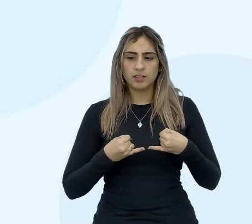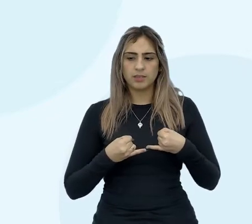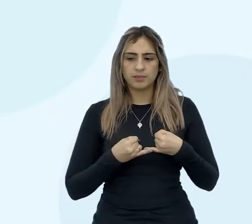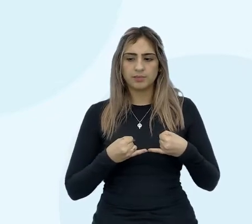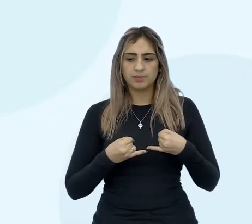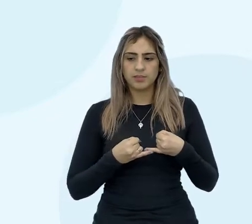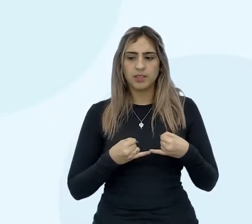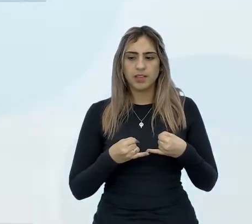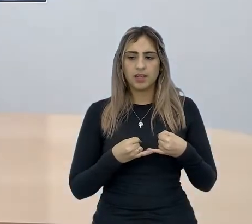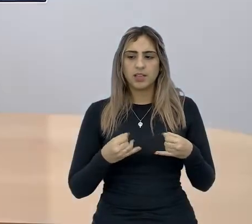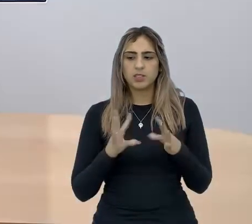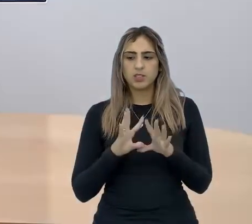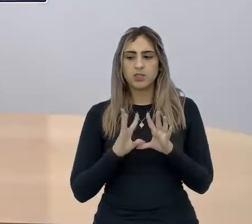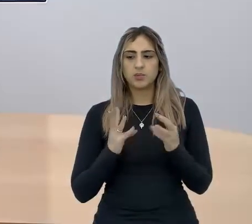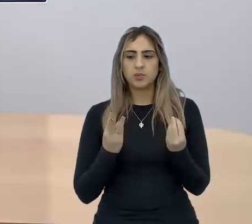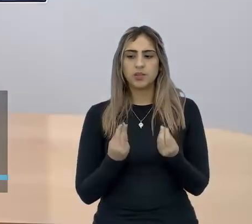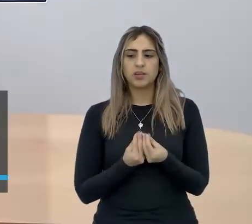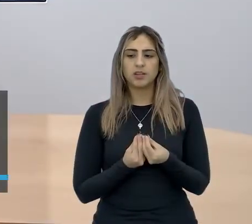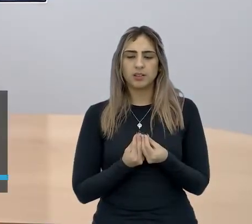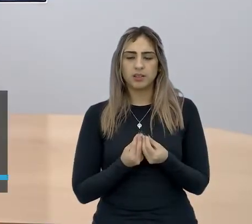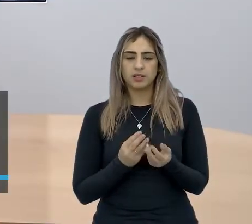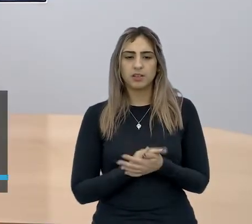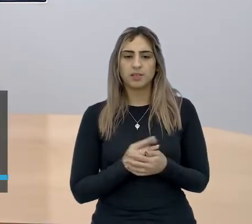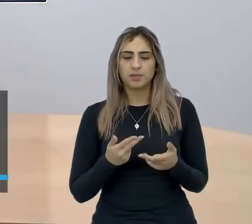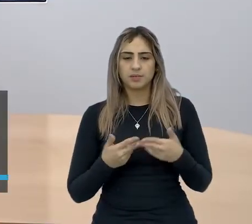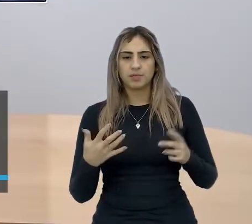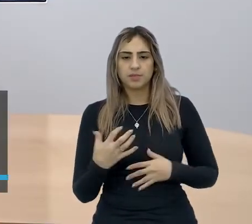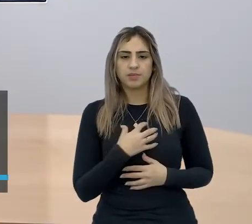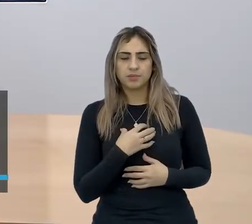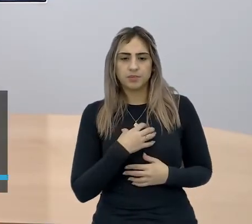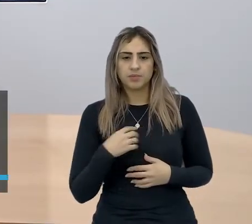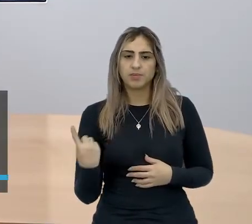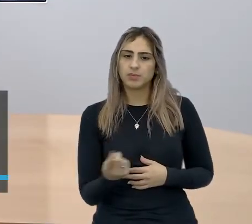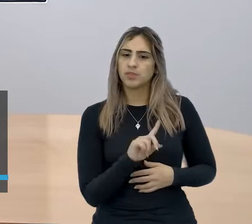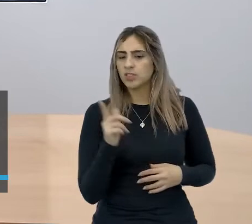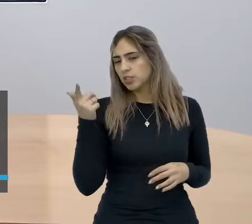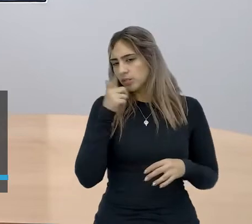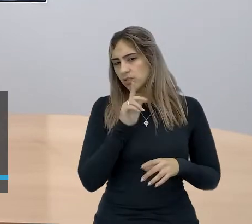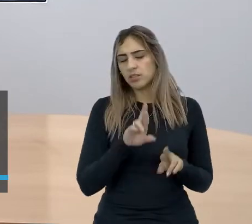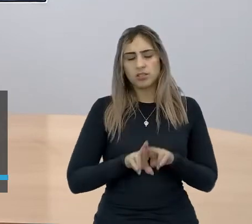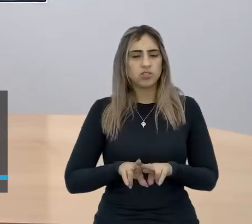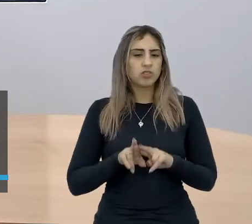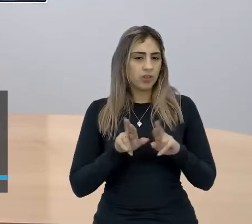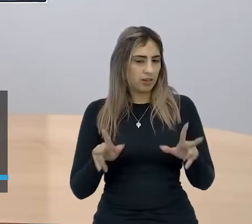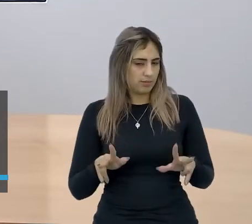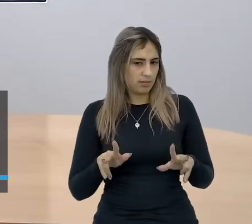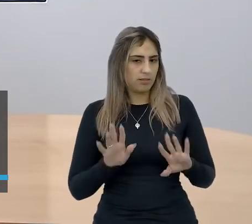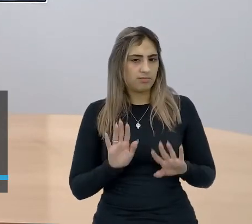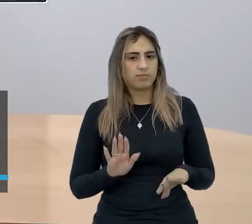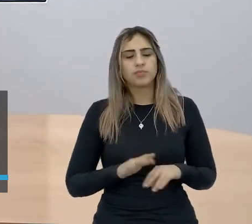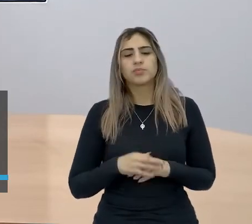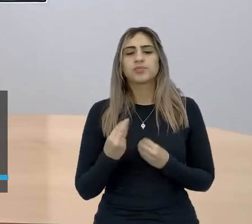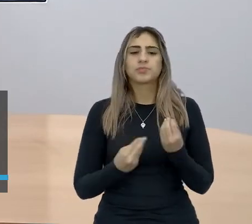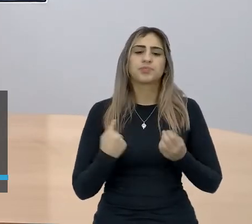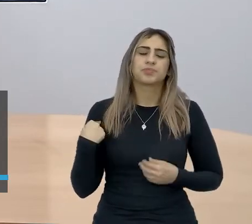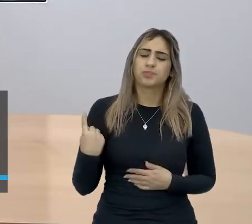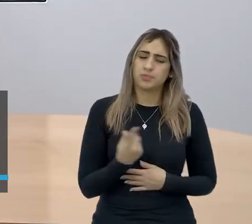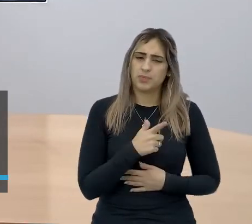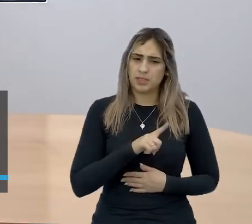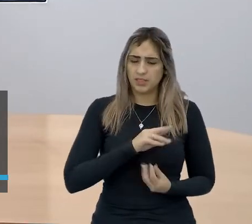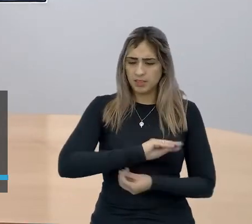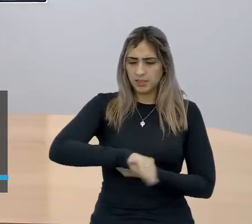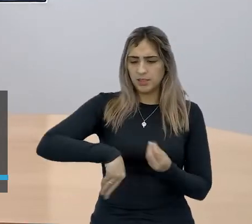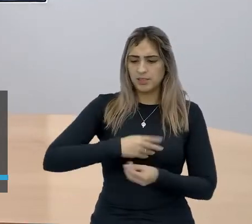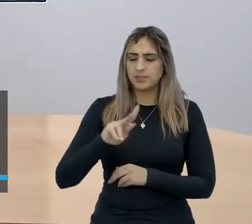mais substâncias, elas vão estar ali de uma forma que a gente não consegue diferenciar. Quando a gente tem